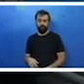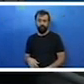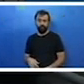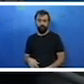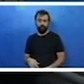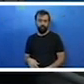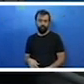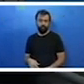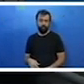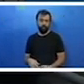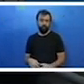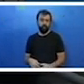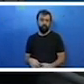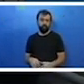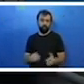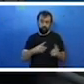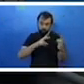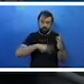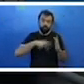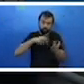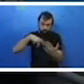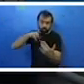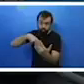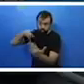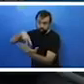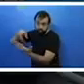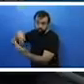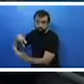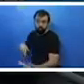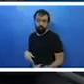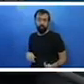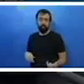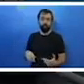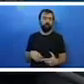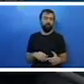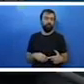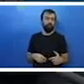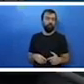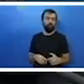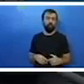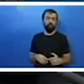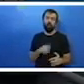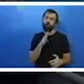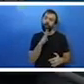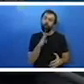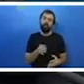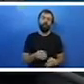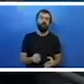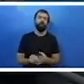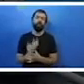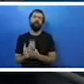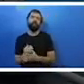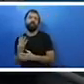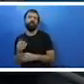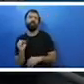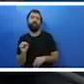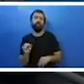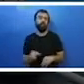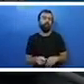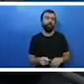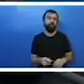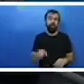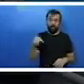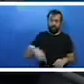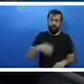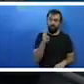eles conseguiam ler, tinha muita leitura, então eles sabiam o que estava acontecendo no Brasil, na colônia inteira e no